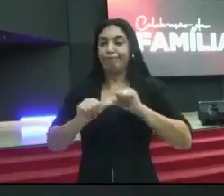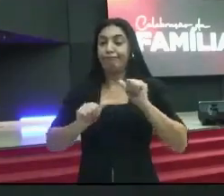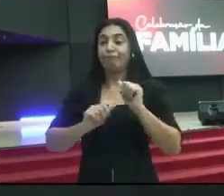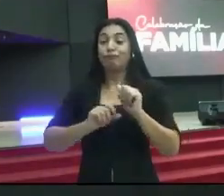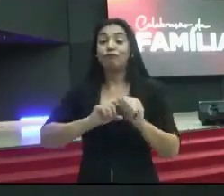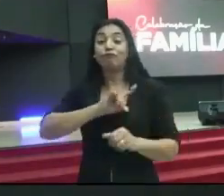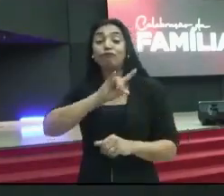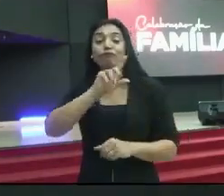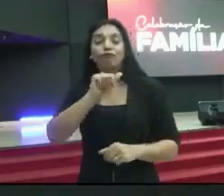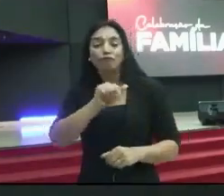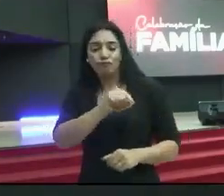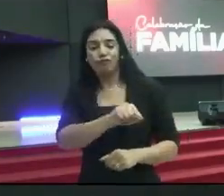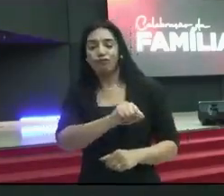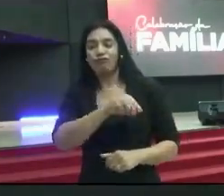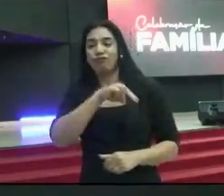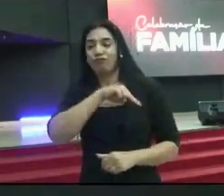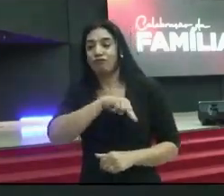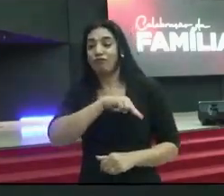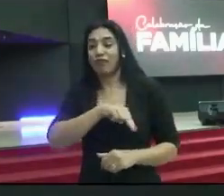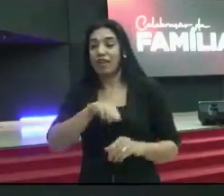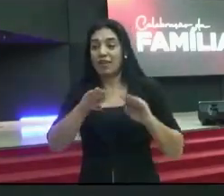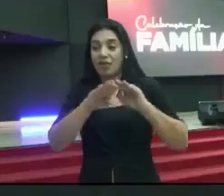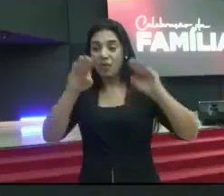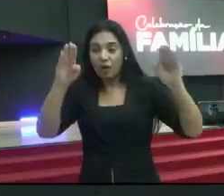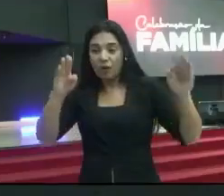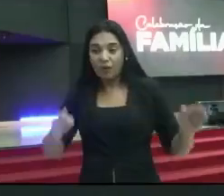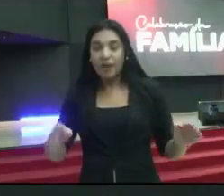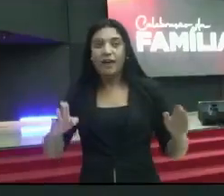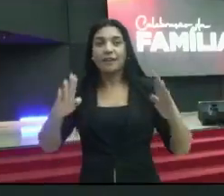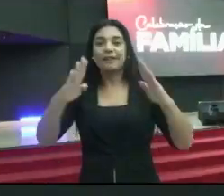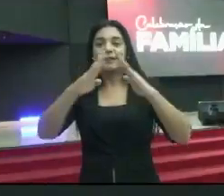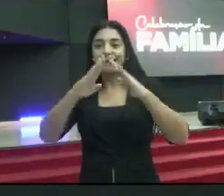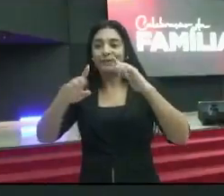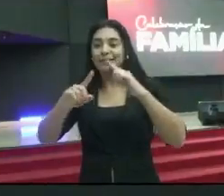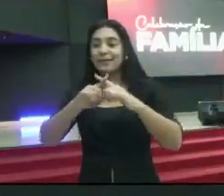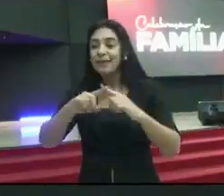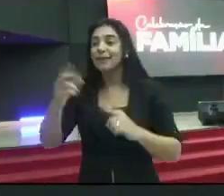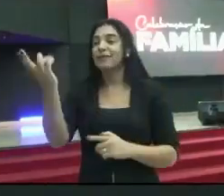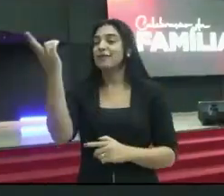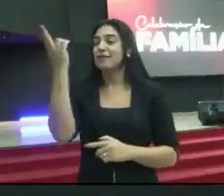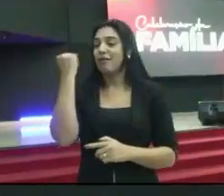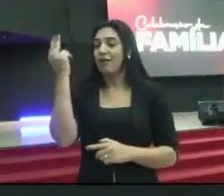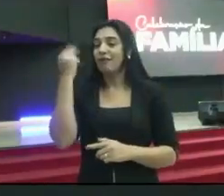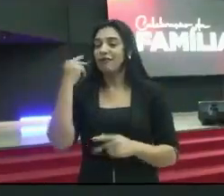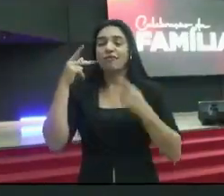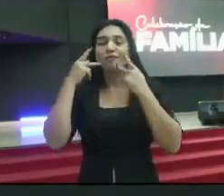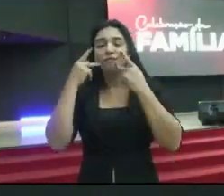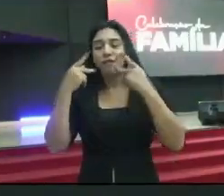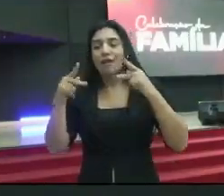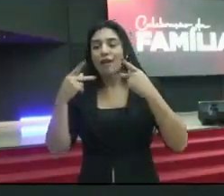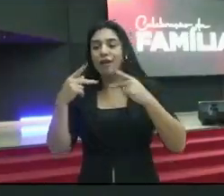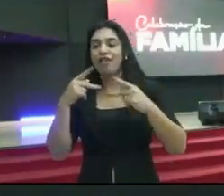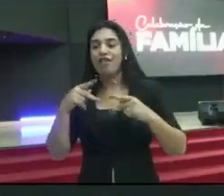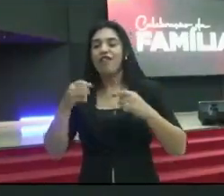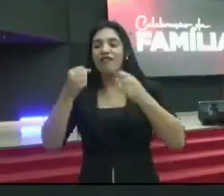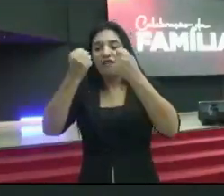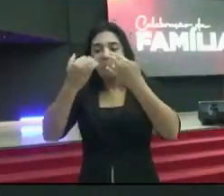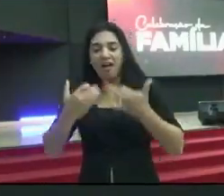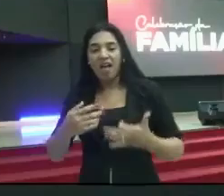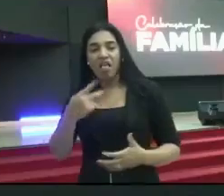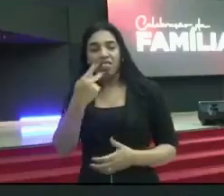dia, Noemi, num púlpito de uma igreja em Taguatinga, um pregador estará contando a